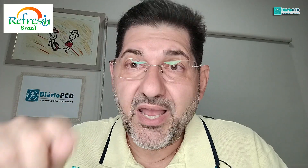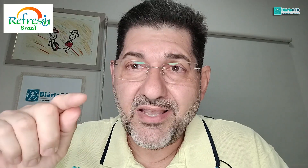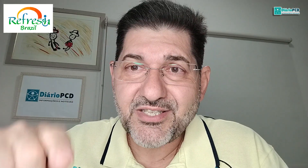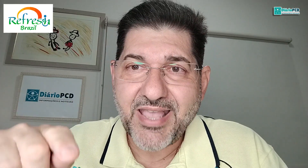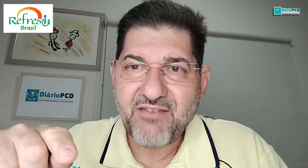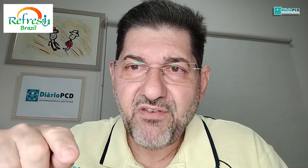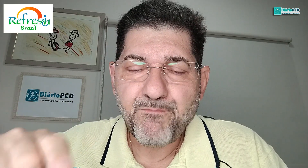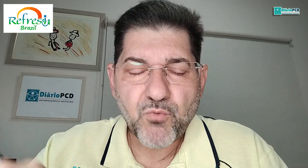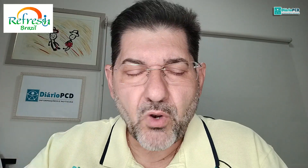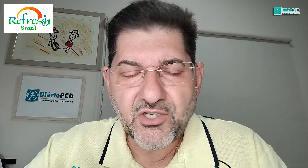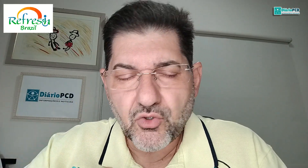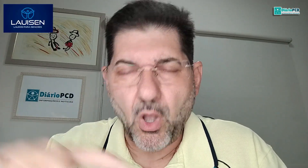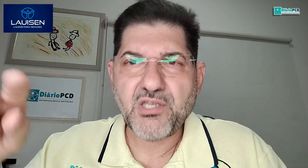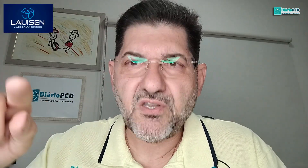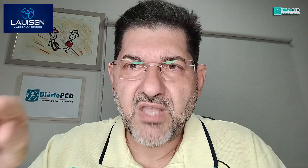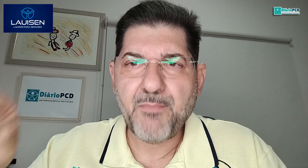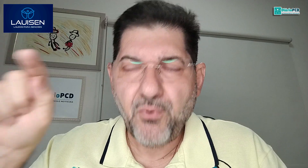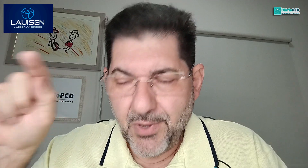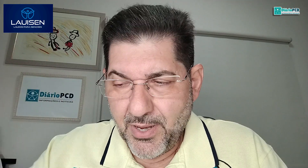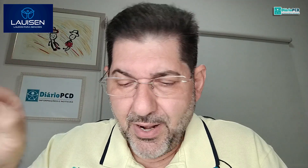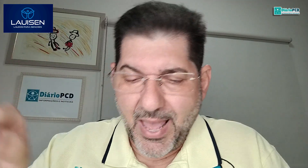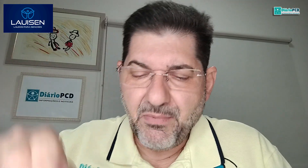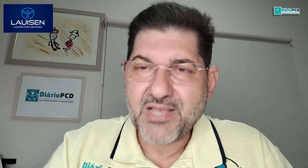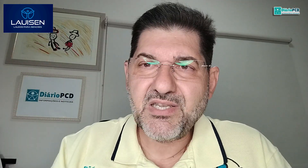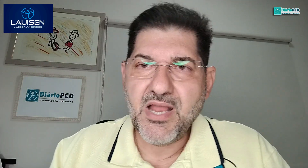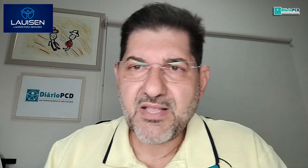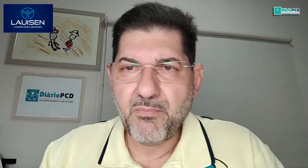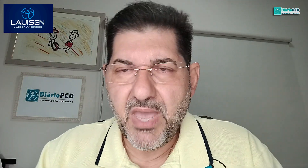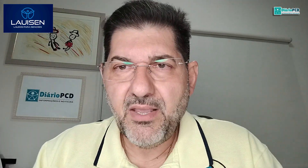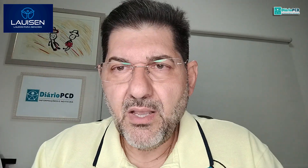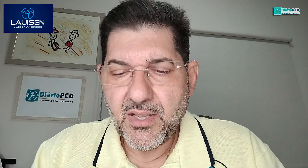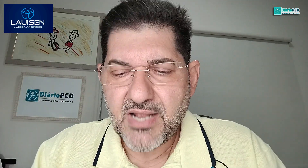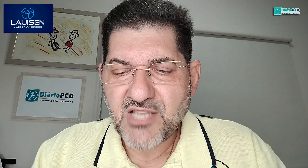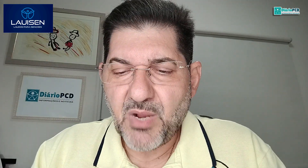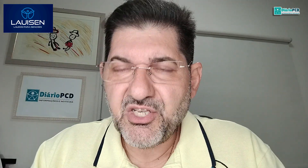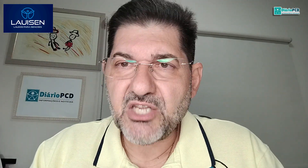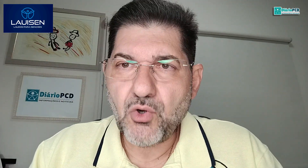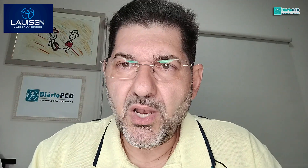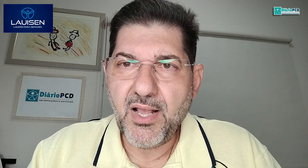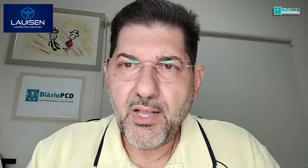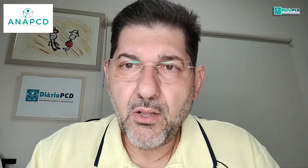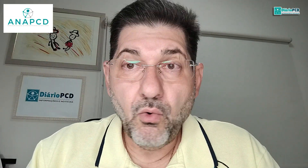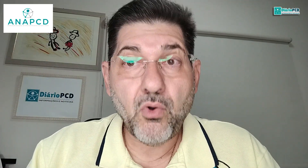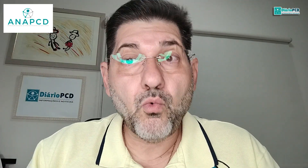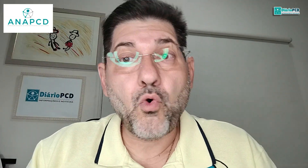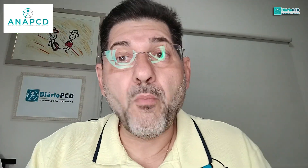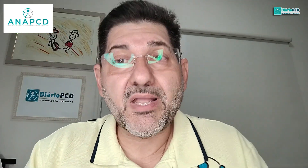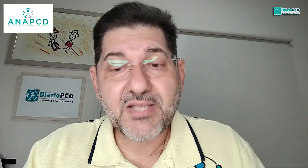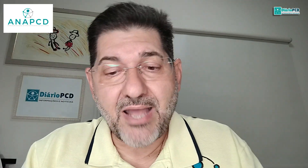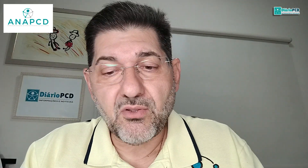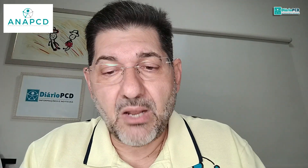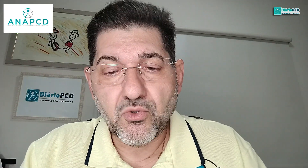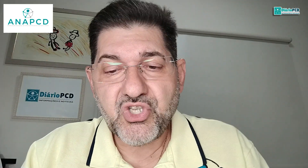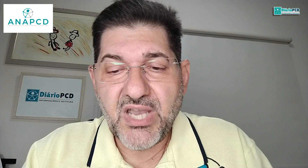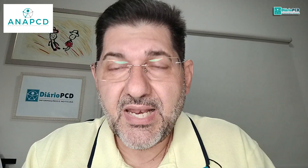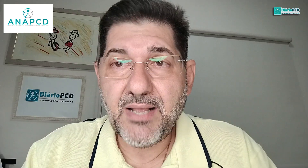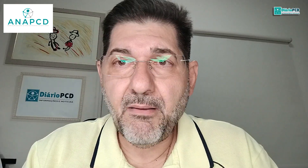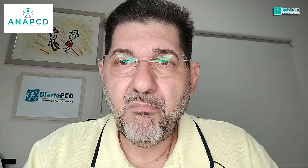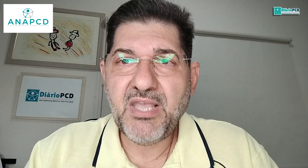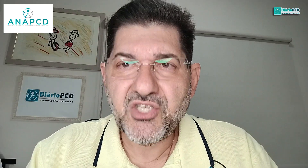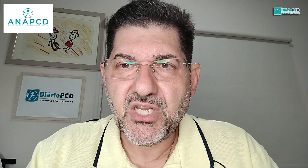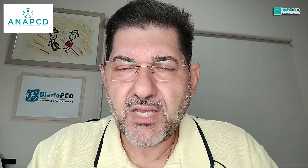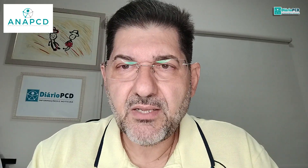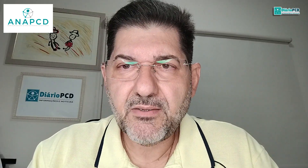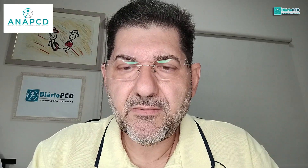a Luciana esteve durante todo esse tempo lá em Brasília também. Traz pra gente, Roland, o comentário da